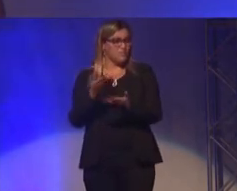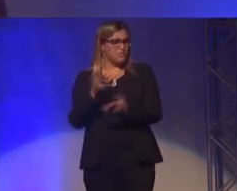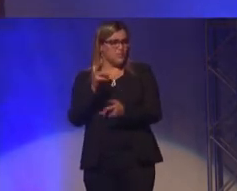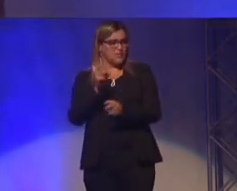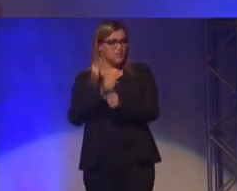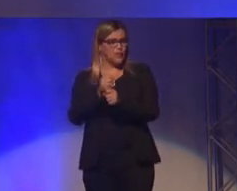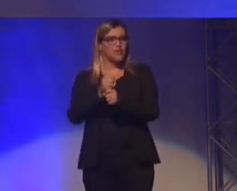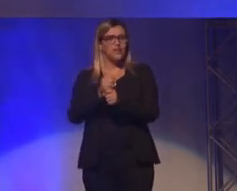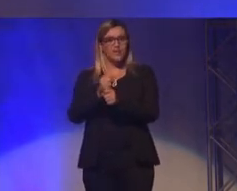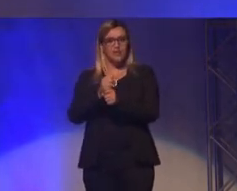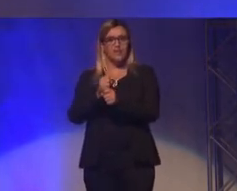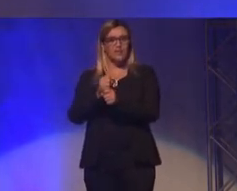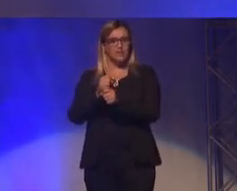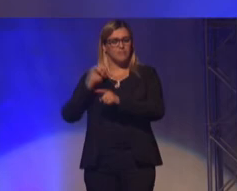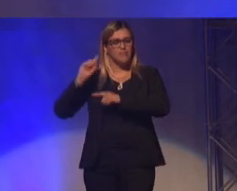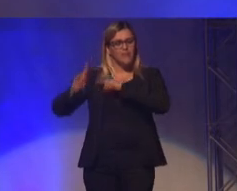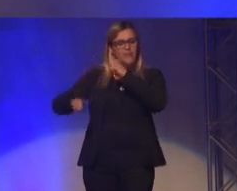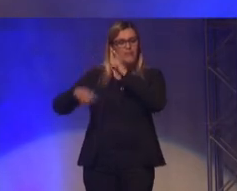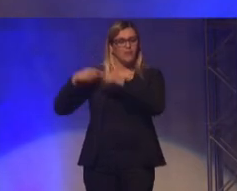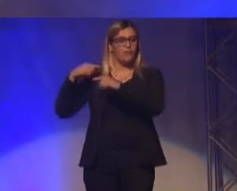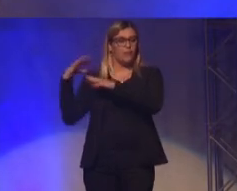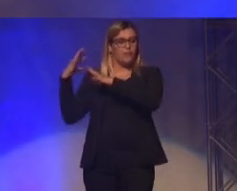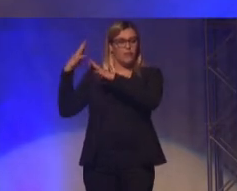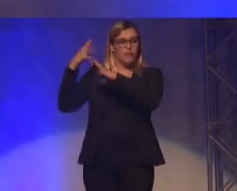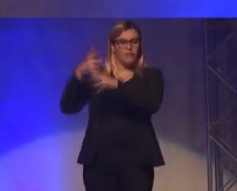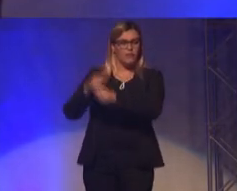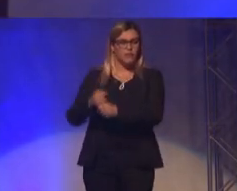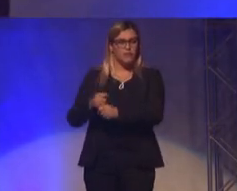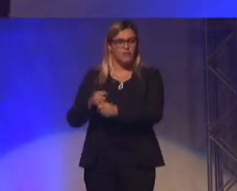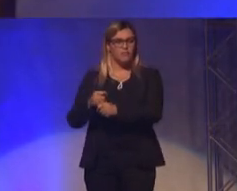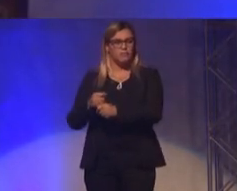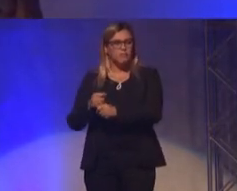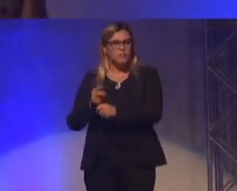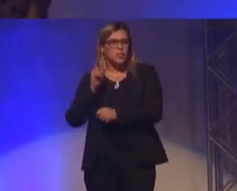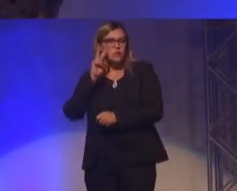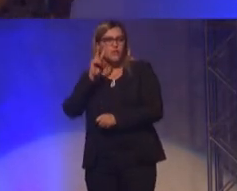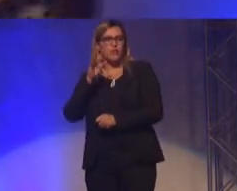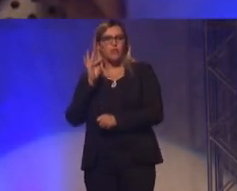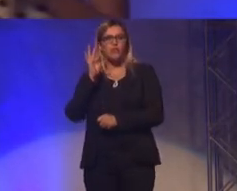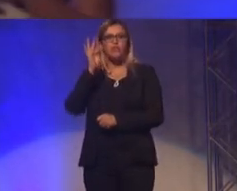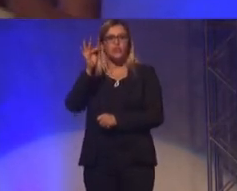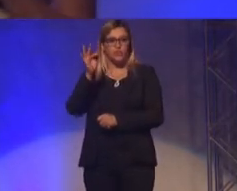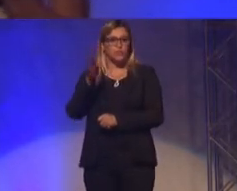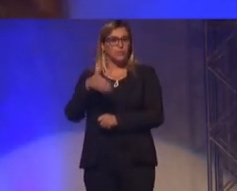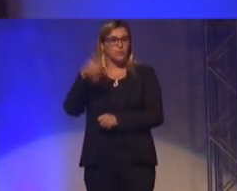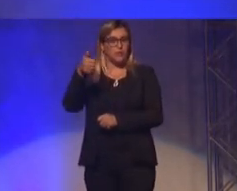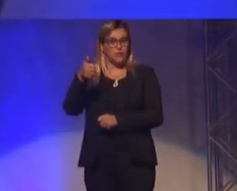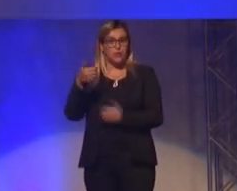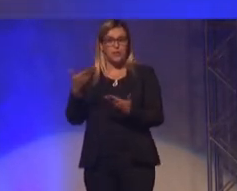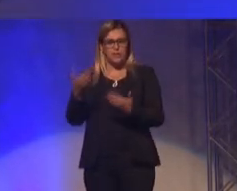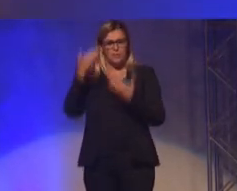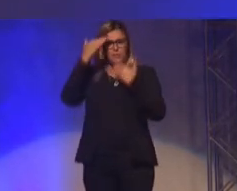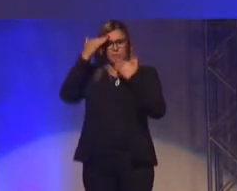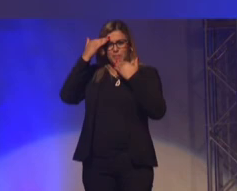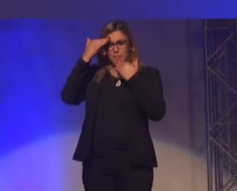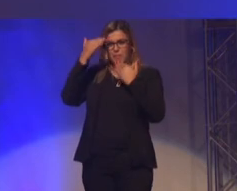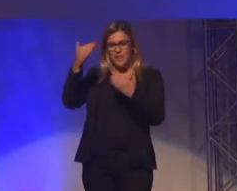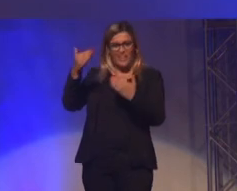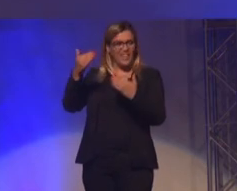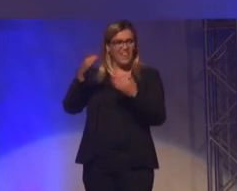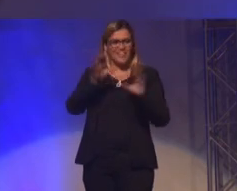50 anos de grandes evoluções e agora é hora da gente olhar ainda mais para o futuro. Então, muito obrigada à